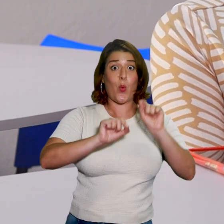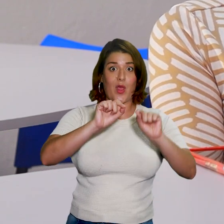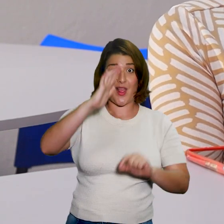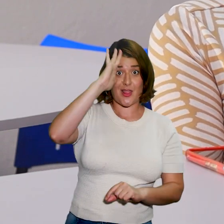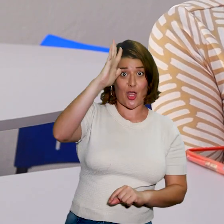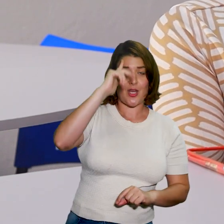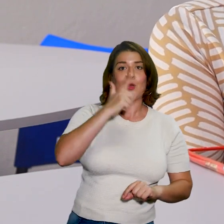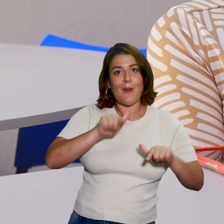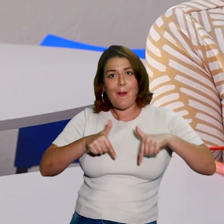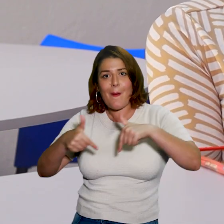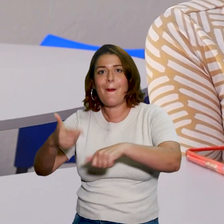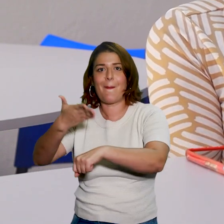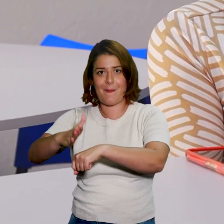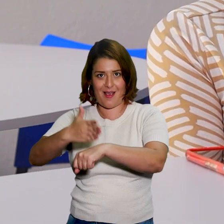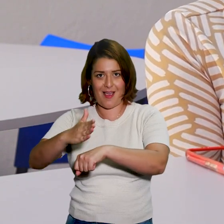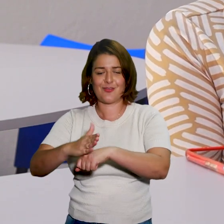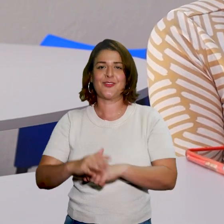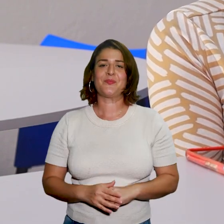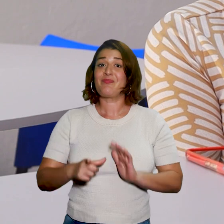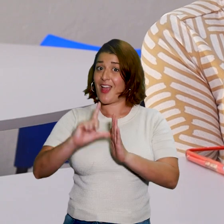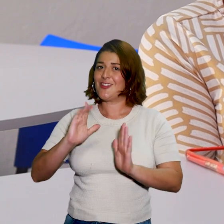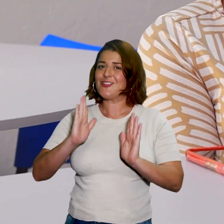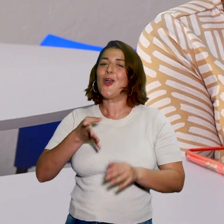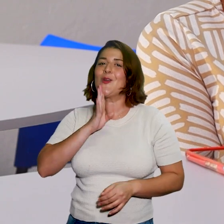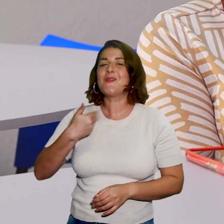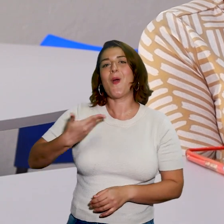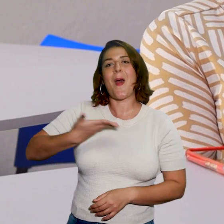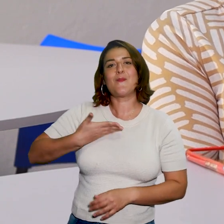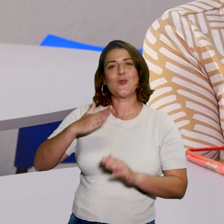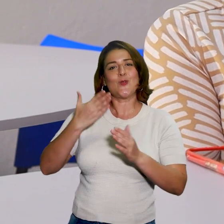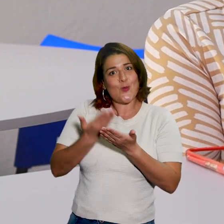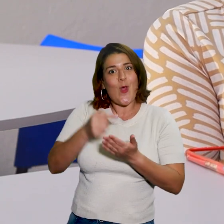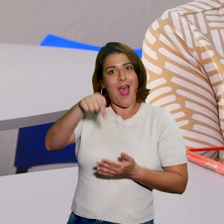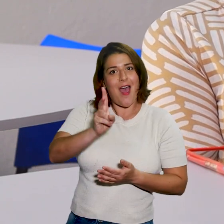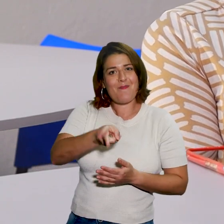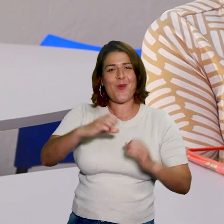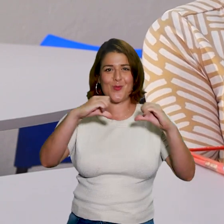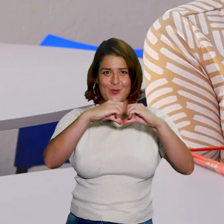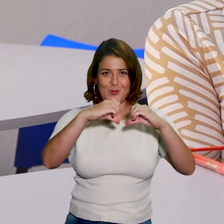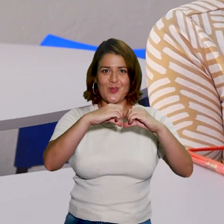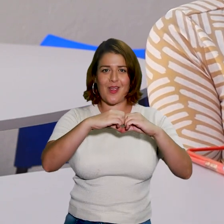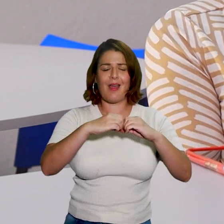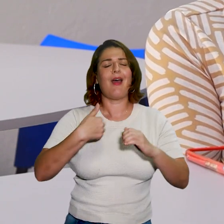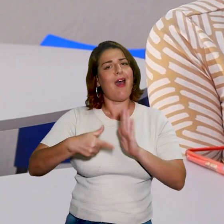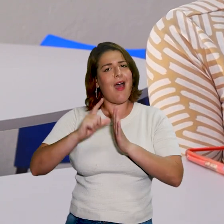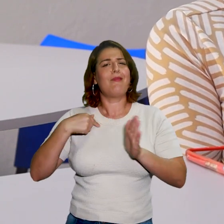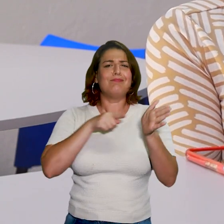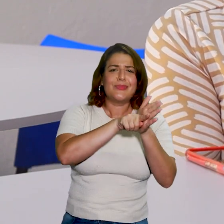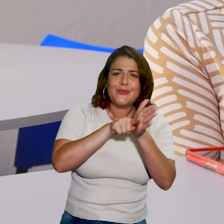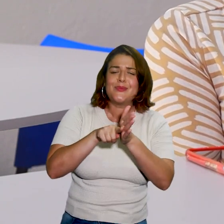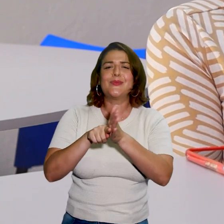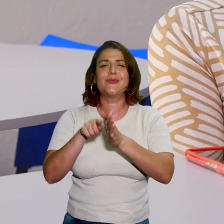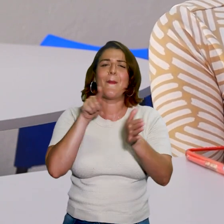prática. E eu já tinha alguns amigos que estudavam aqui na Unisuam, e aí antes de vir eu fui pesquisar, eu queria